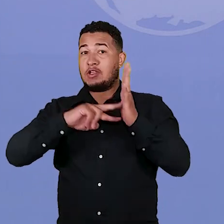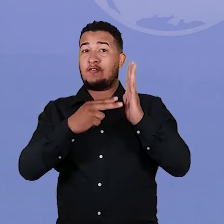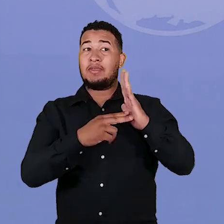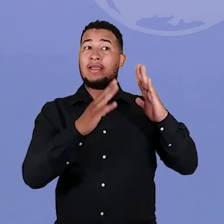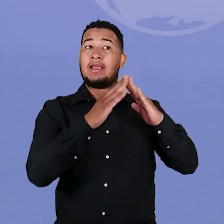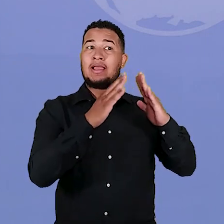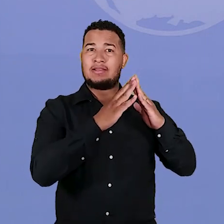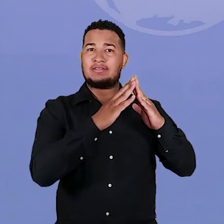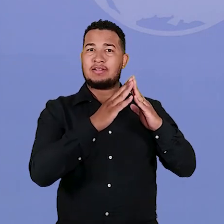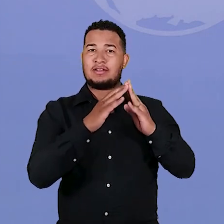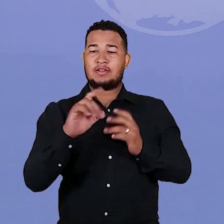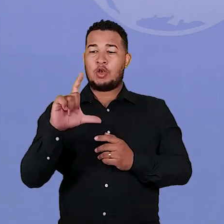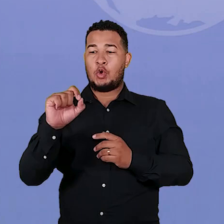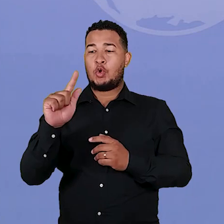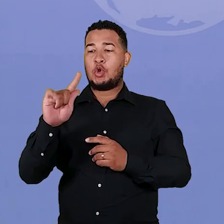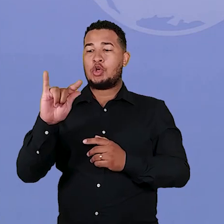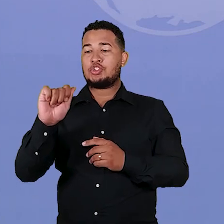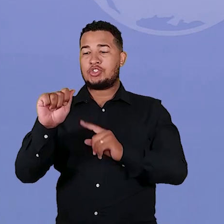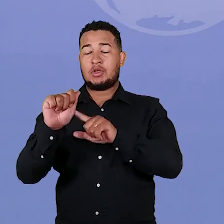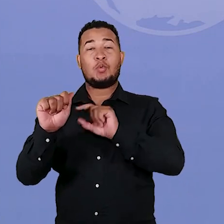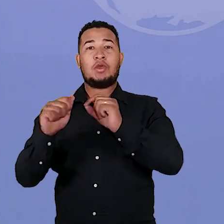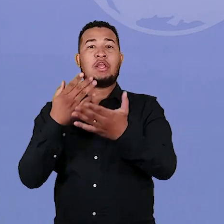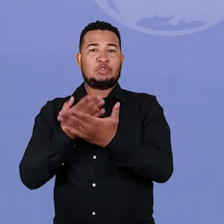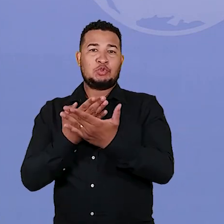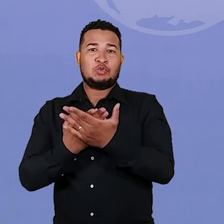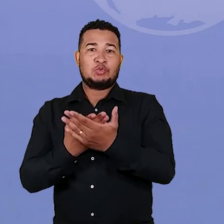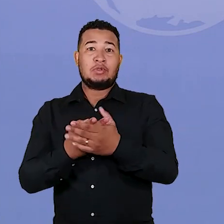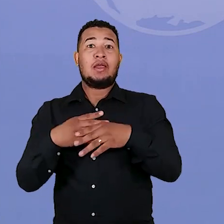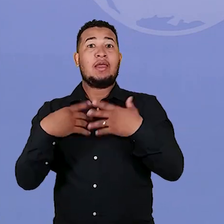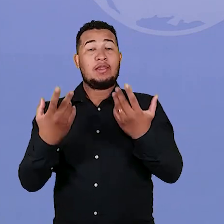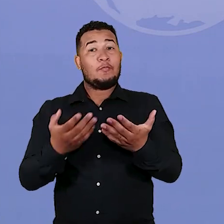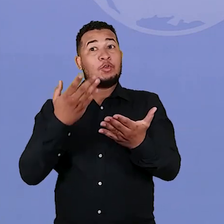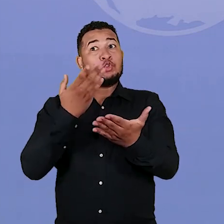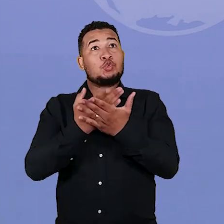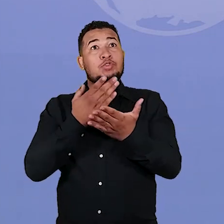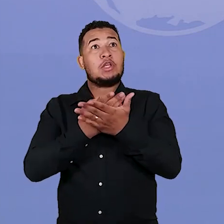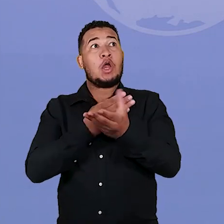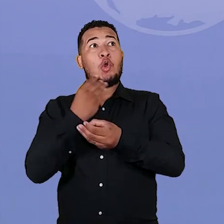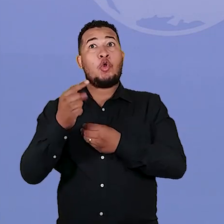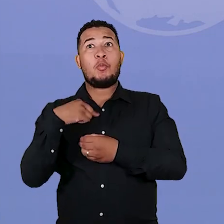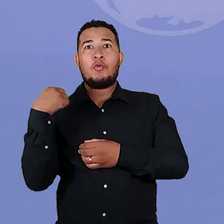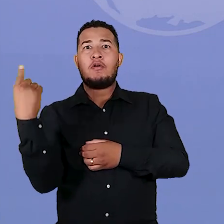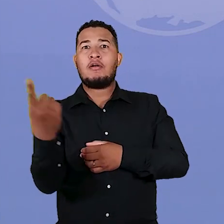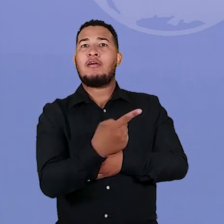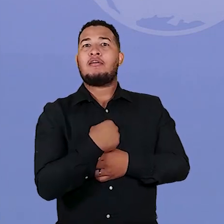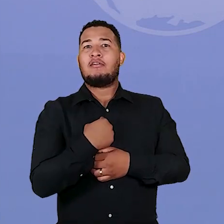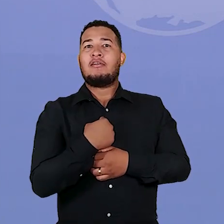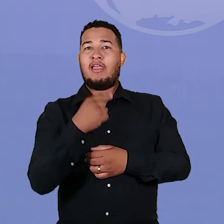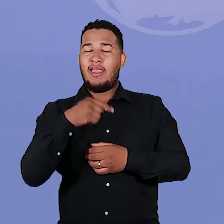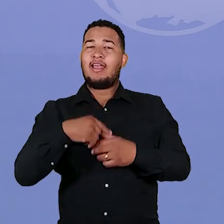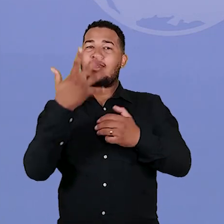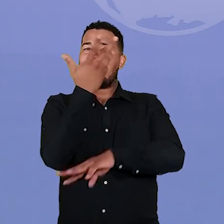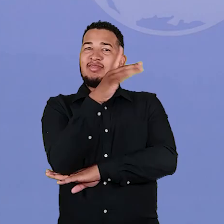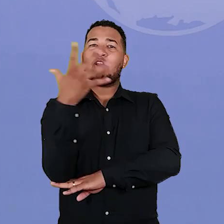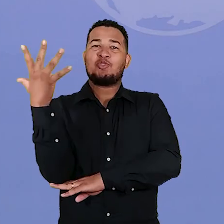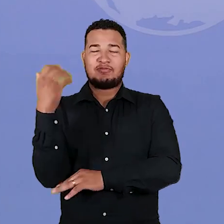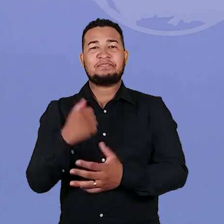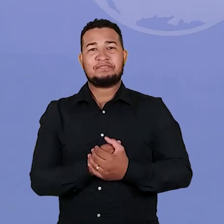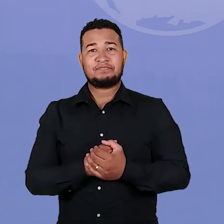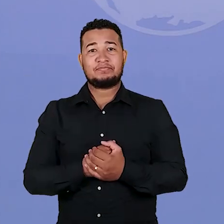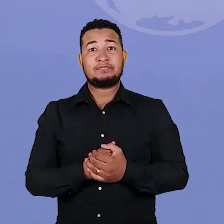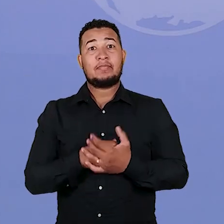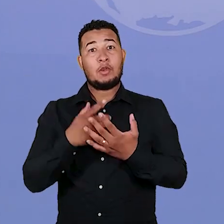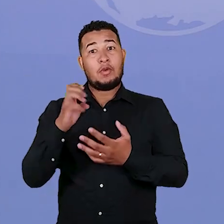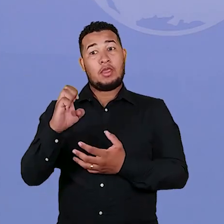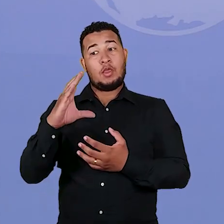dizer casa, e logia é estudo. Então, nós vamos estudar a nossa casa, né, a natureza. E